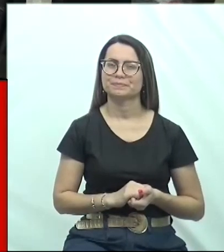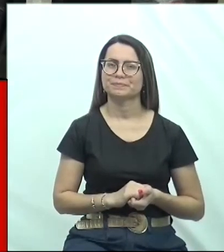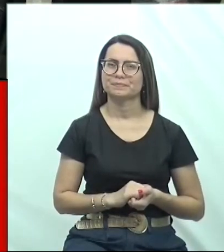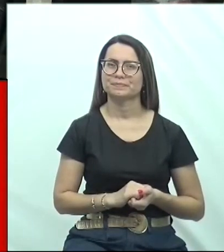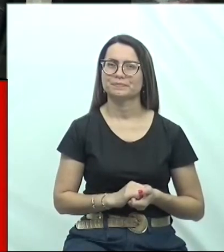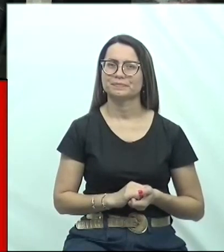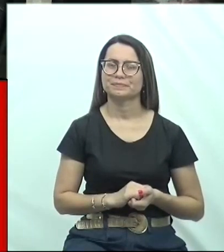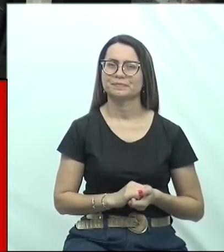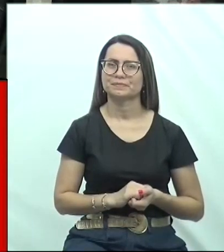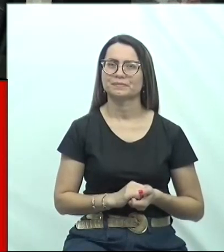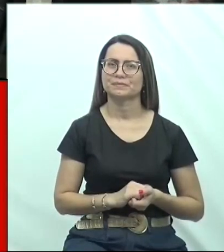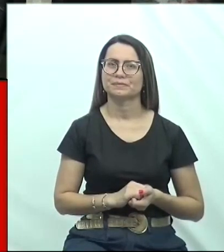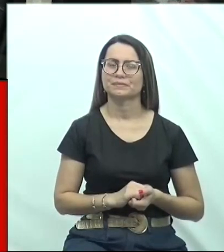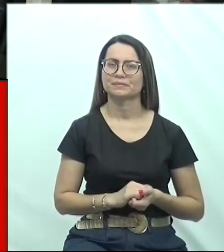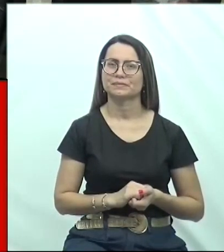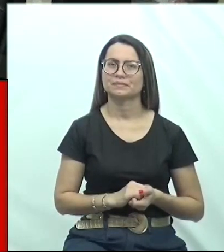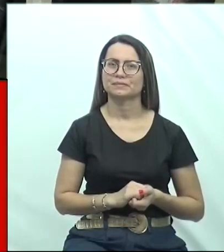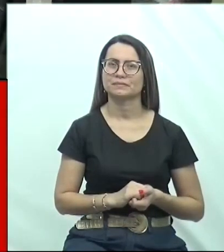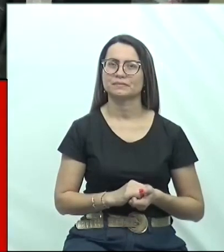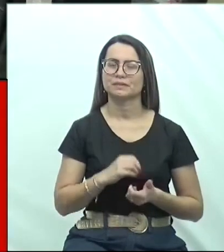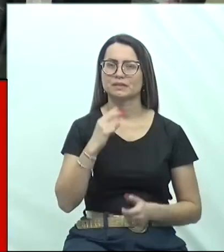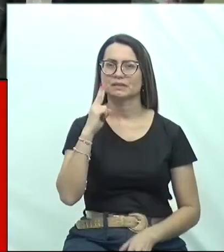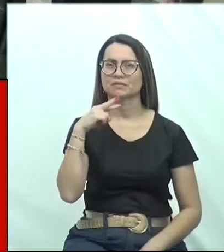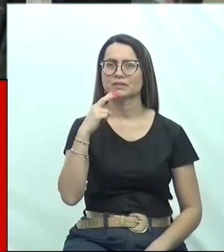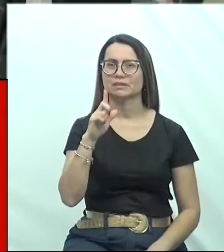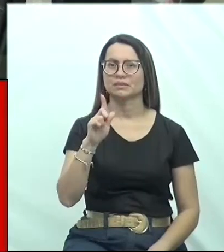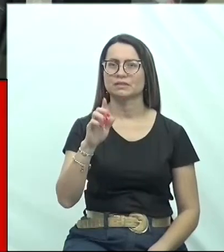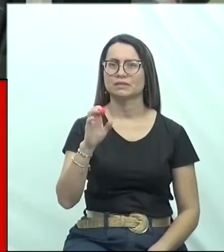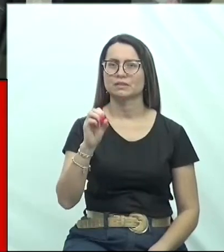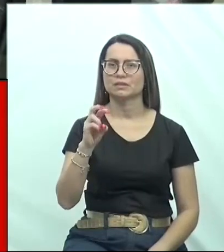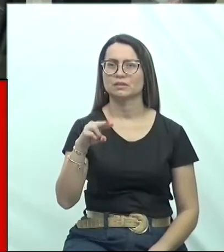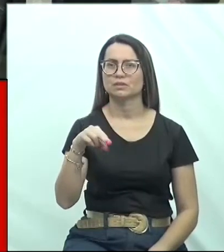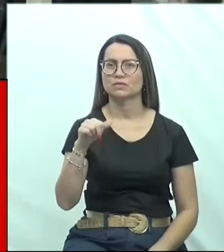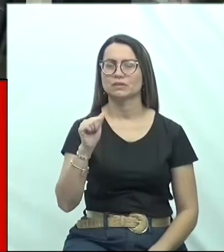Questão de ordem cedida à vereadora Giovana Mandardo.